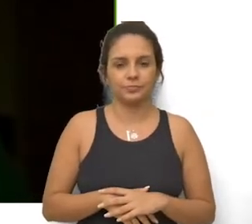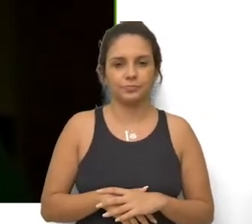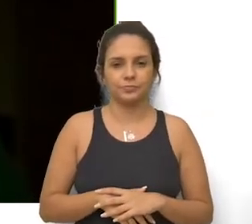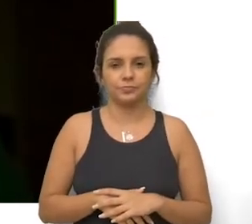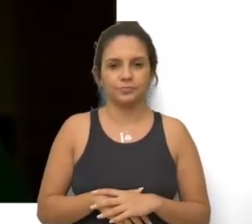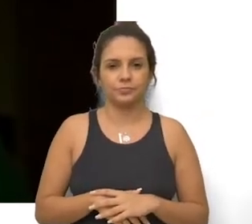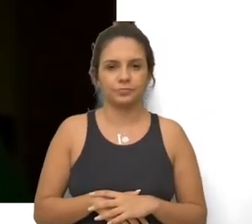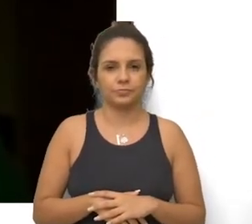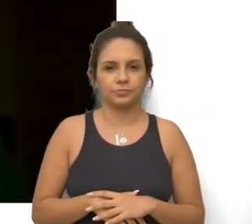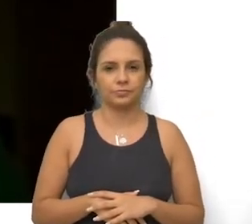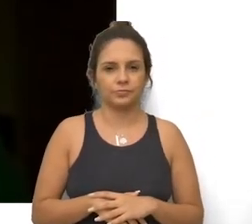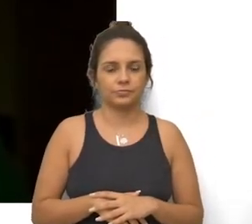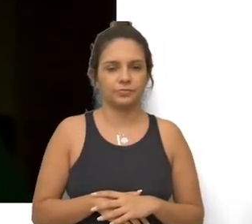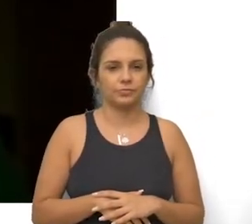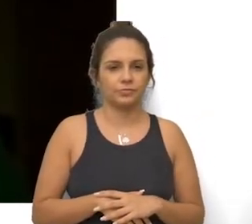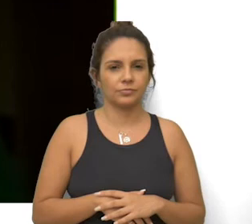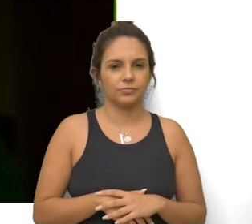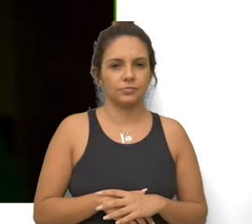eu